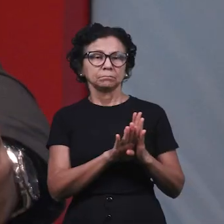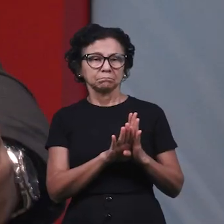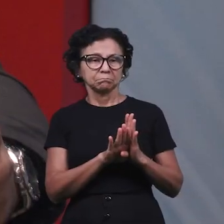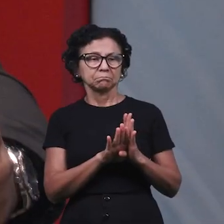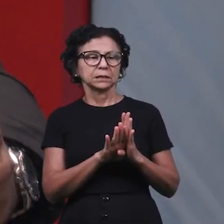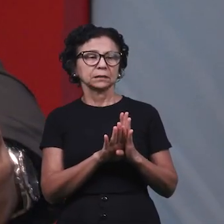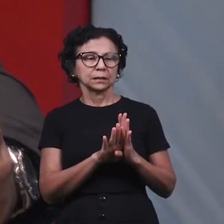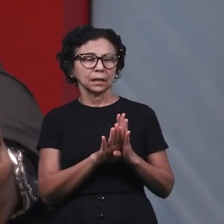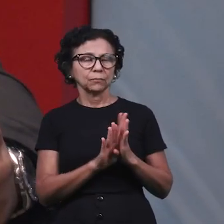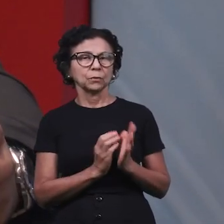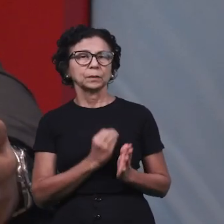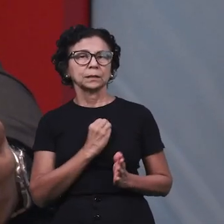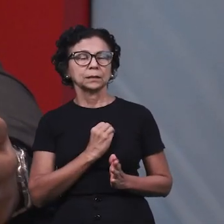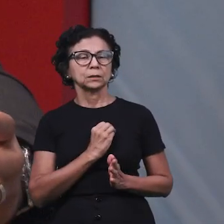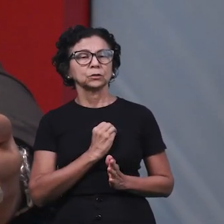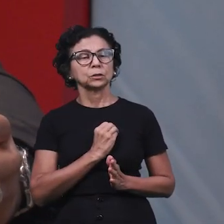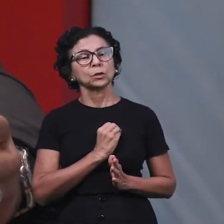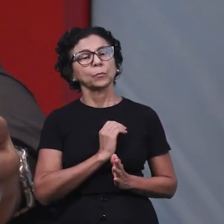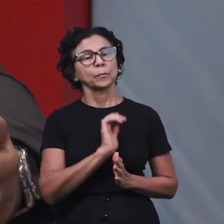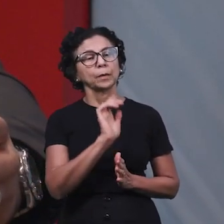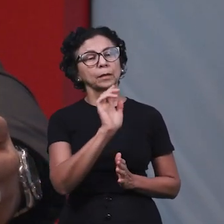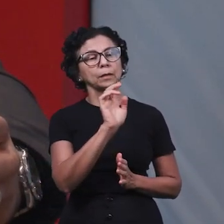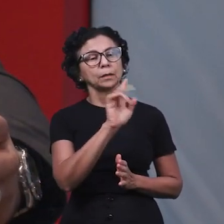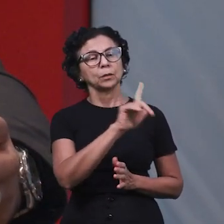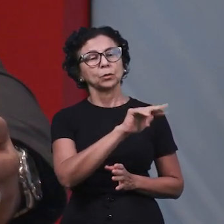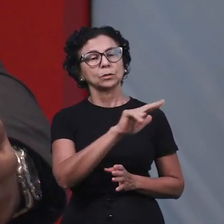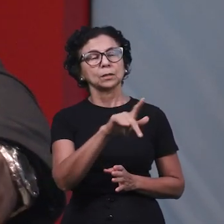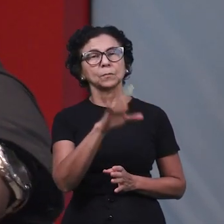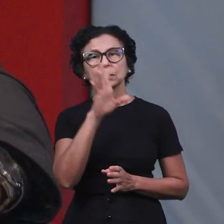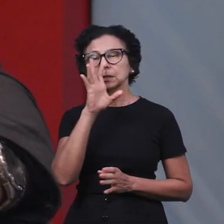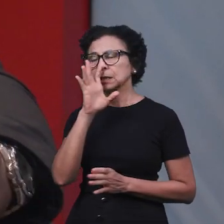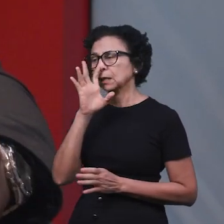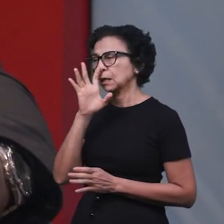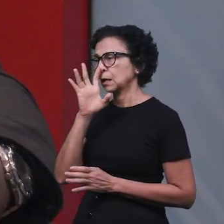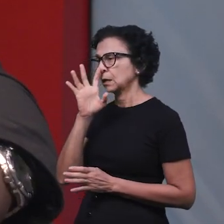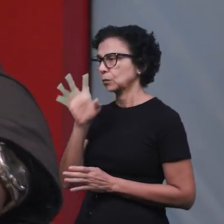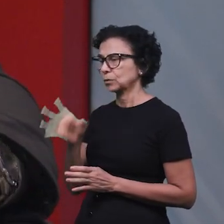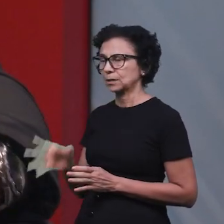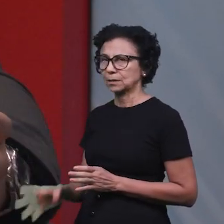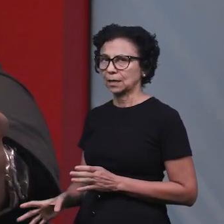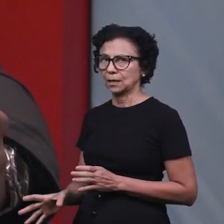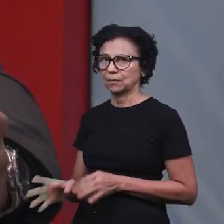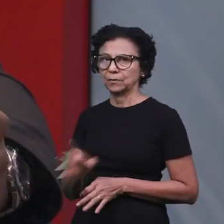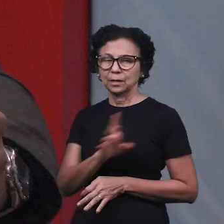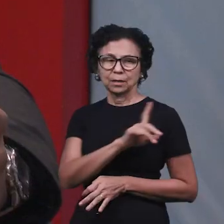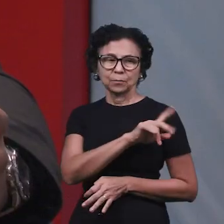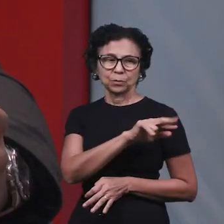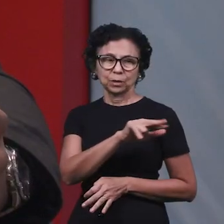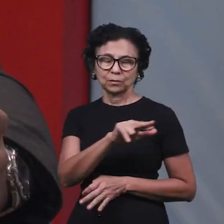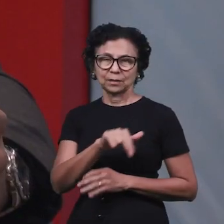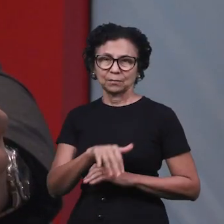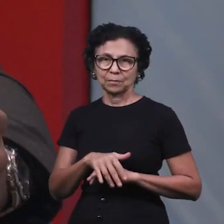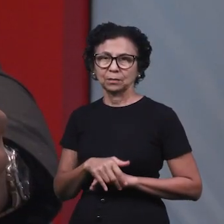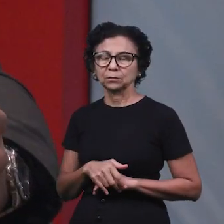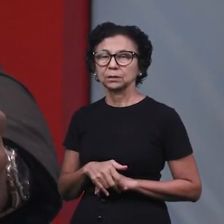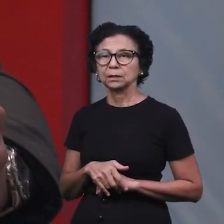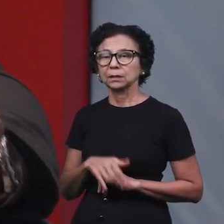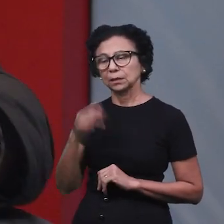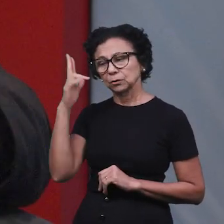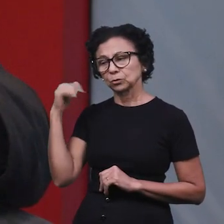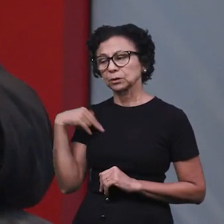acusaram. Benjamim não fez parte da trama para vender José. Benjamim não fez parte